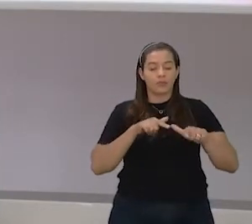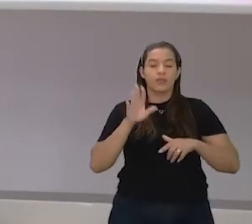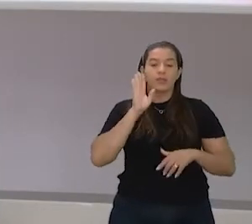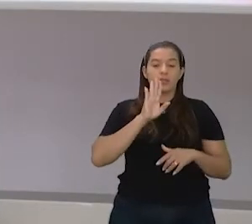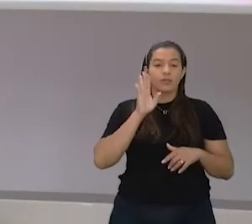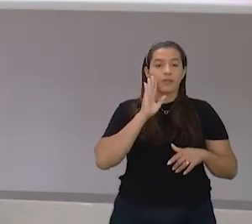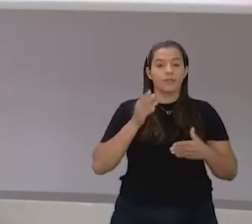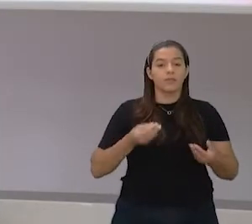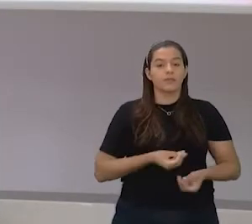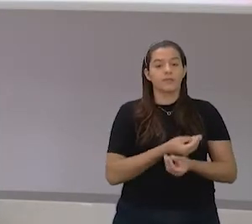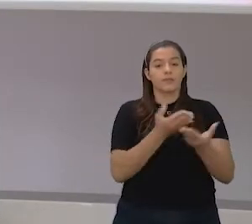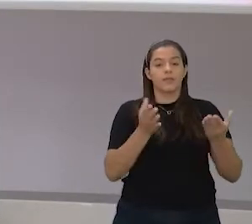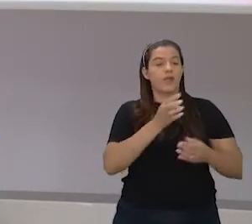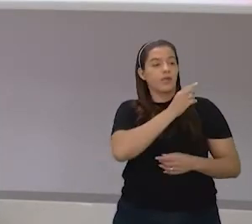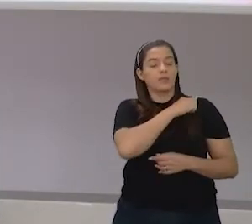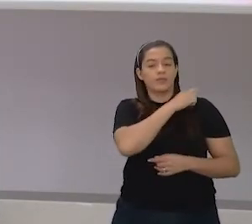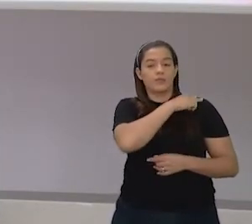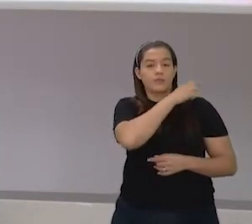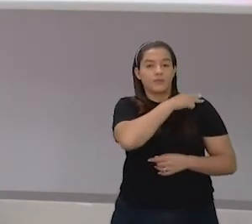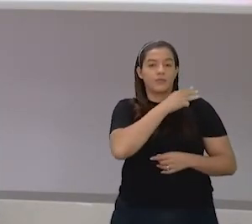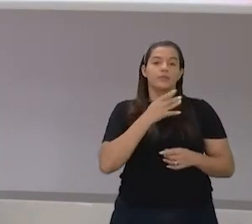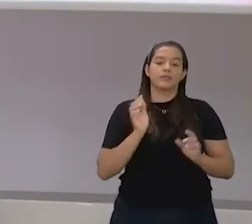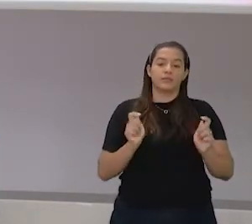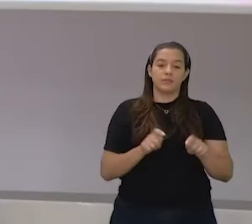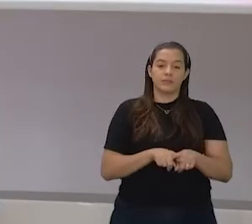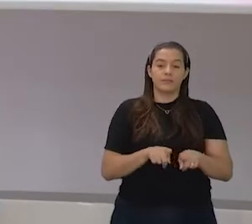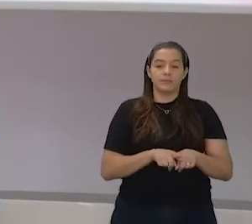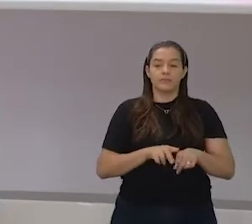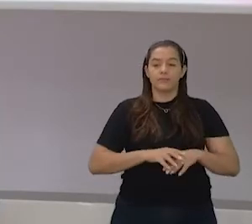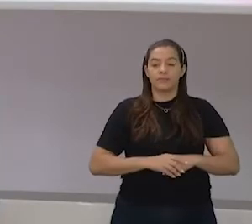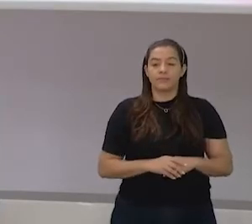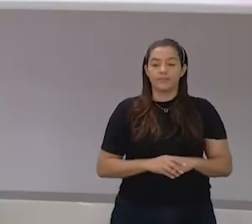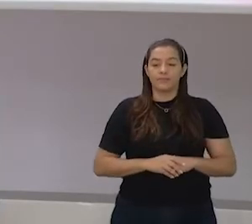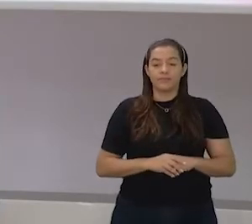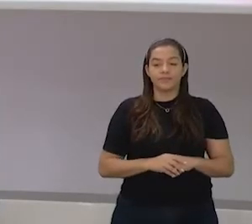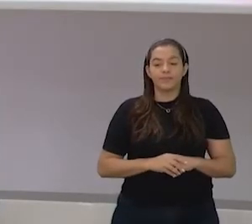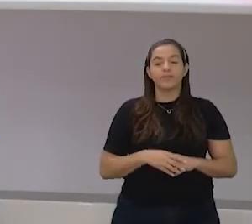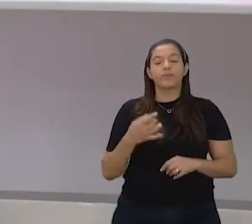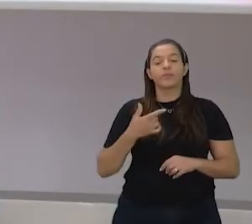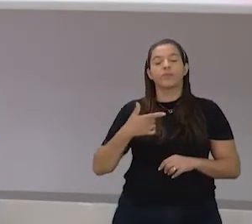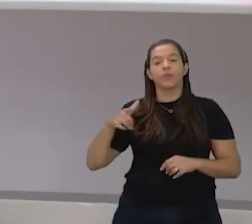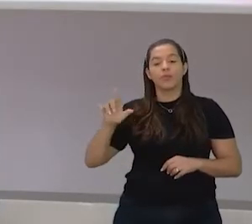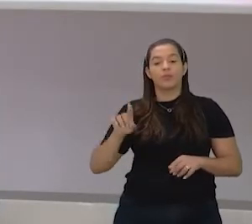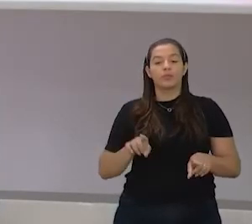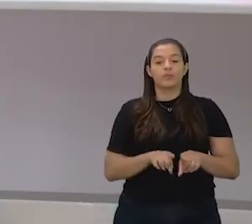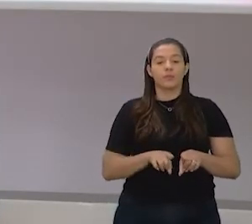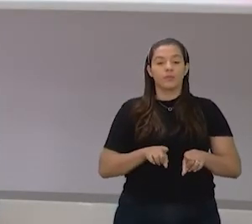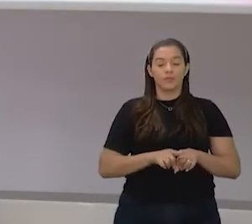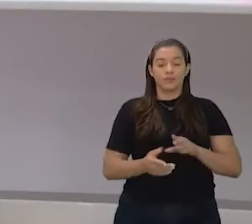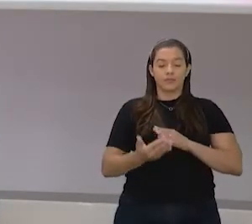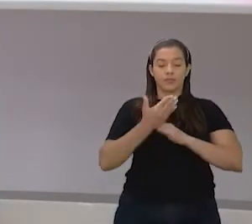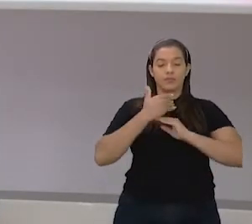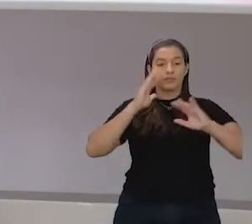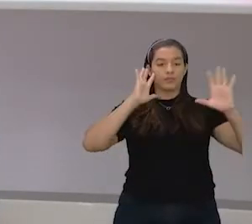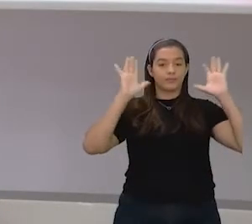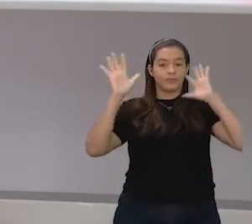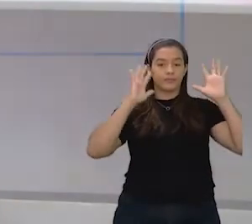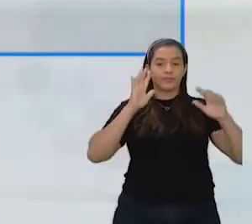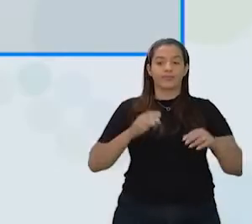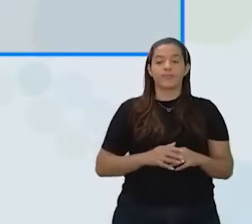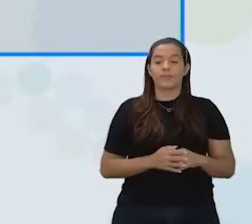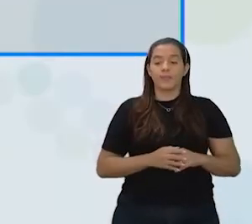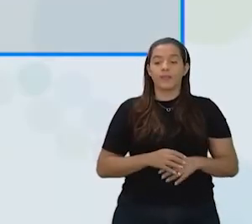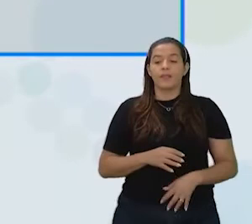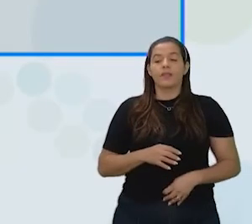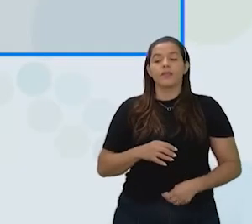aqui passar para os anos finais também. Agora, olha só, professora Viviane, uma outra questão aí para reflexão. Se o futsal